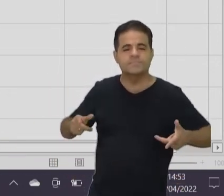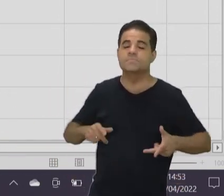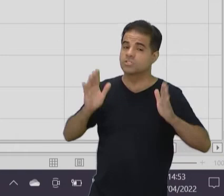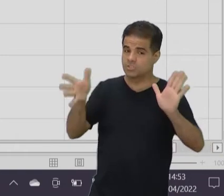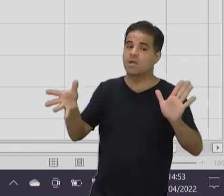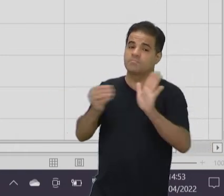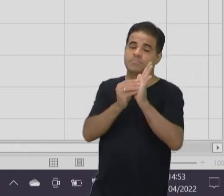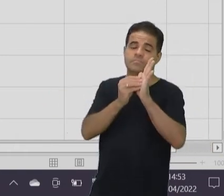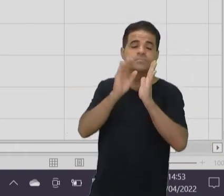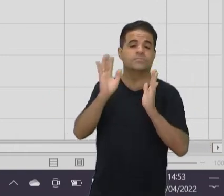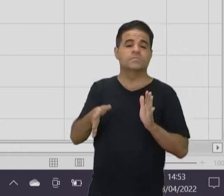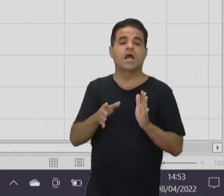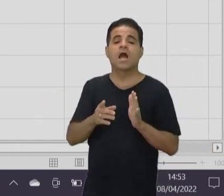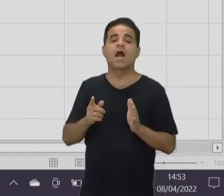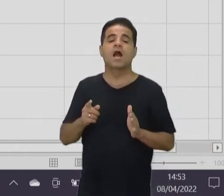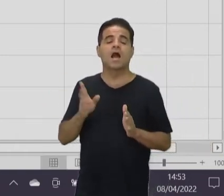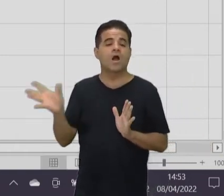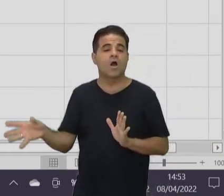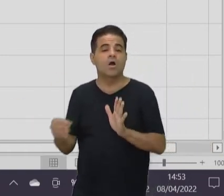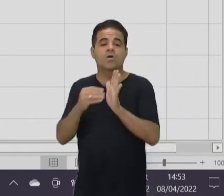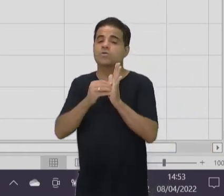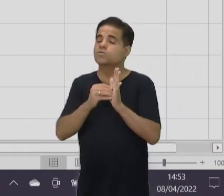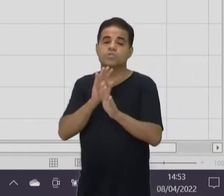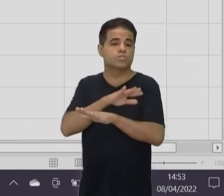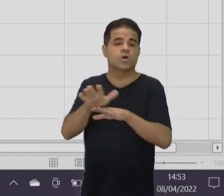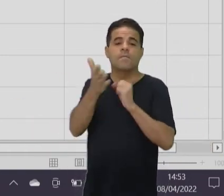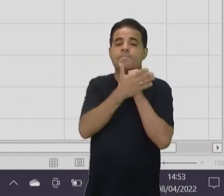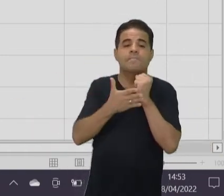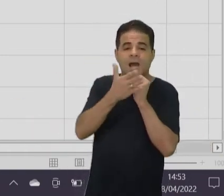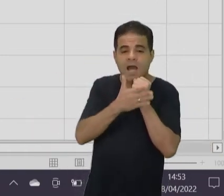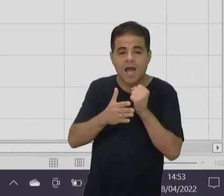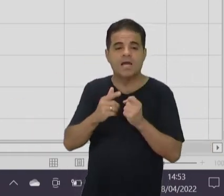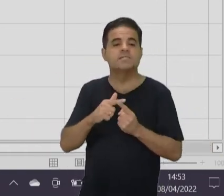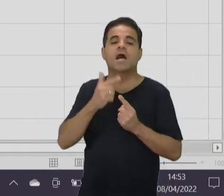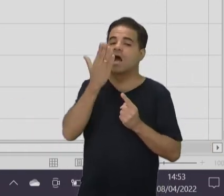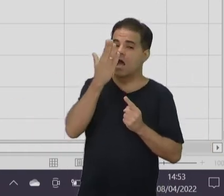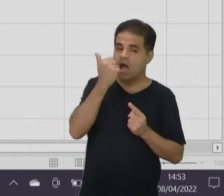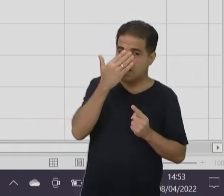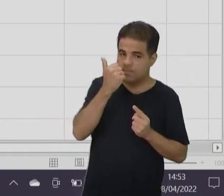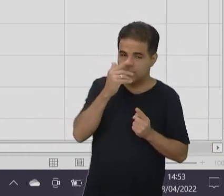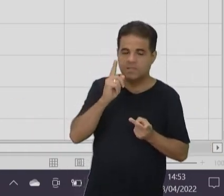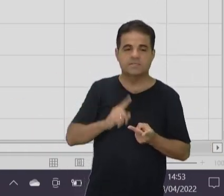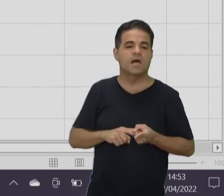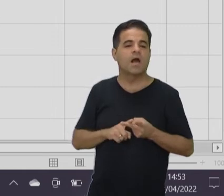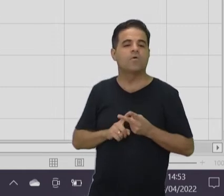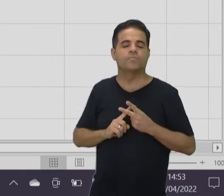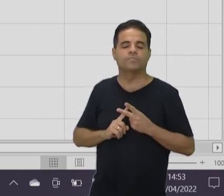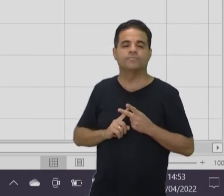está ali. Então a gente vai colocar só as básicas, tá? Alimentação...